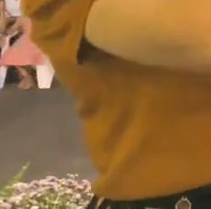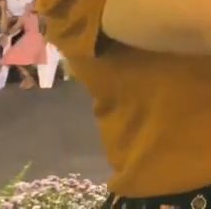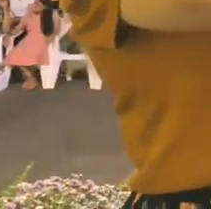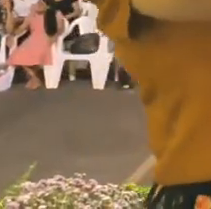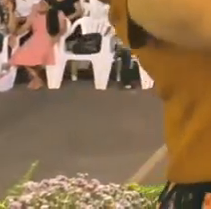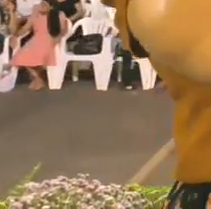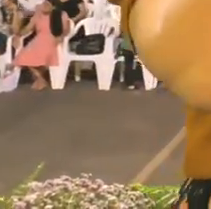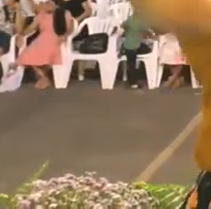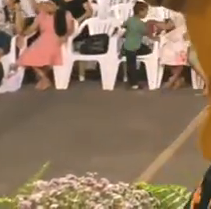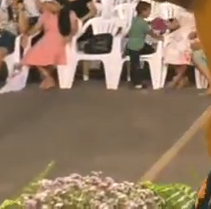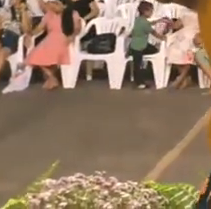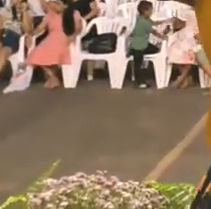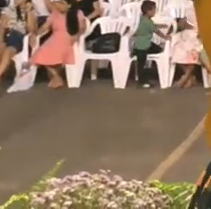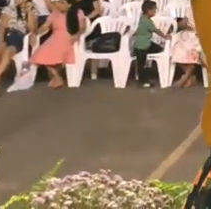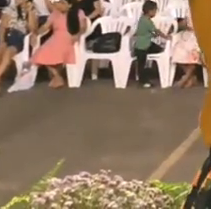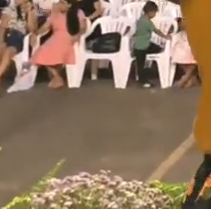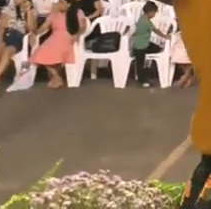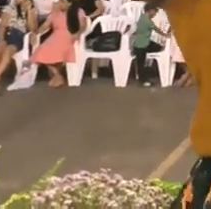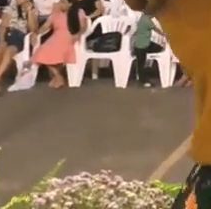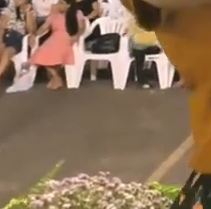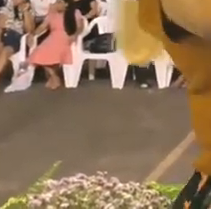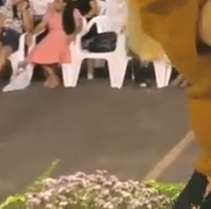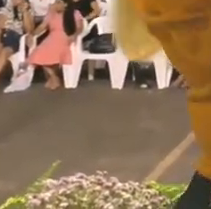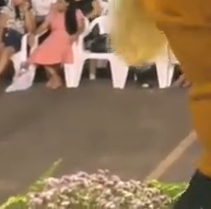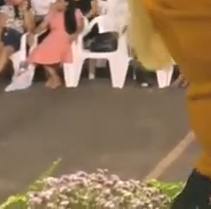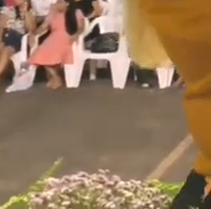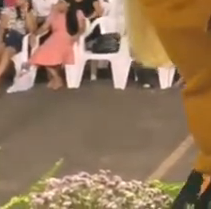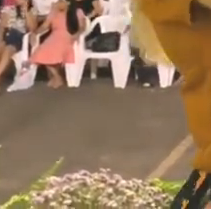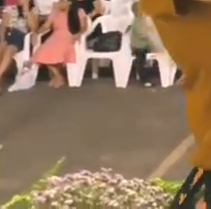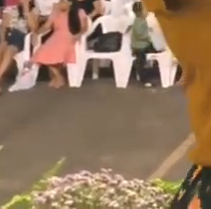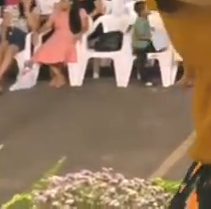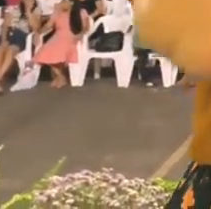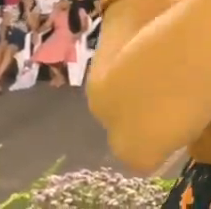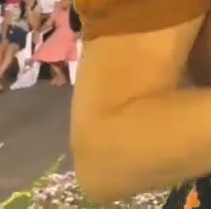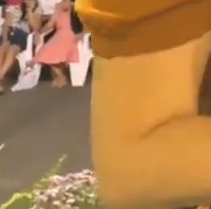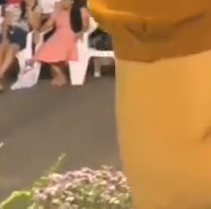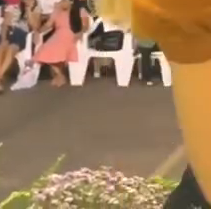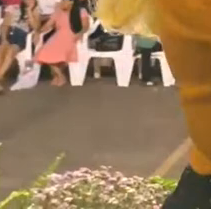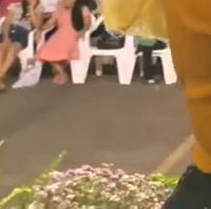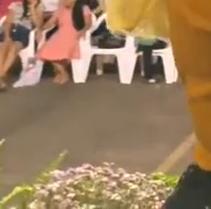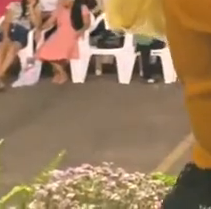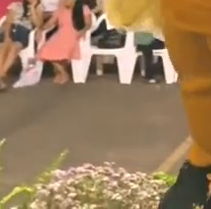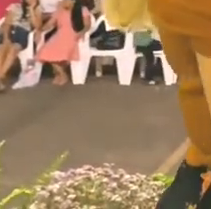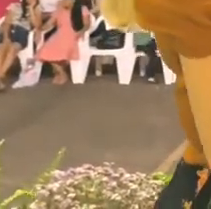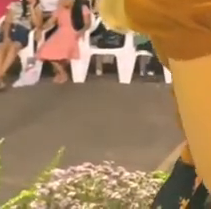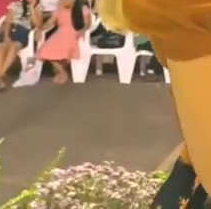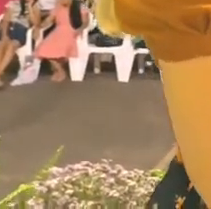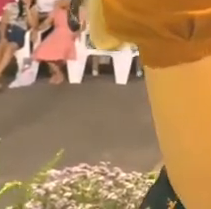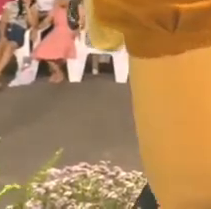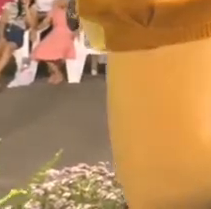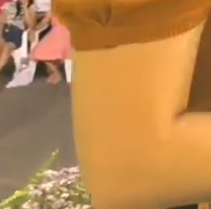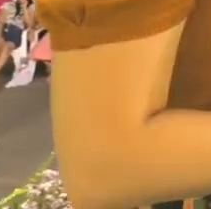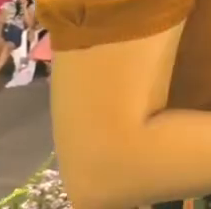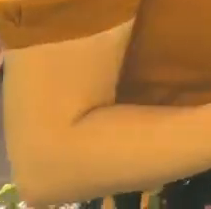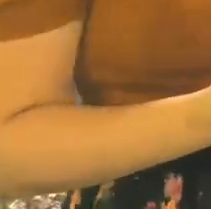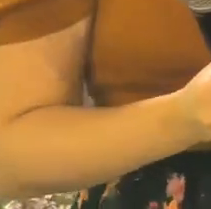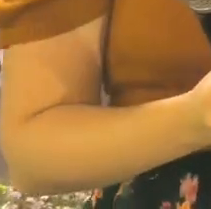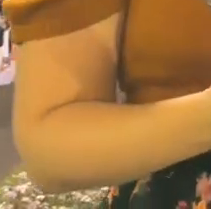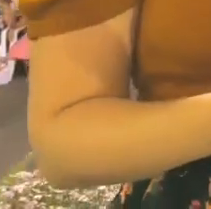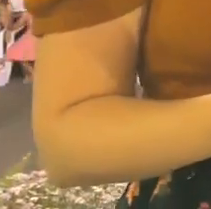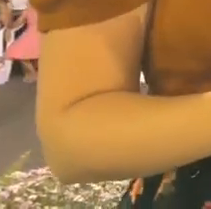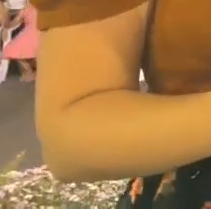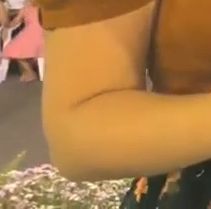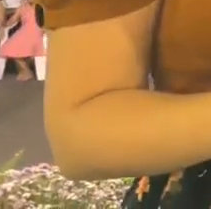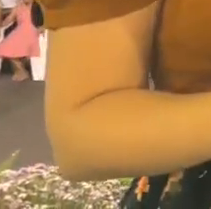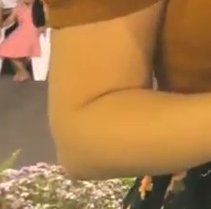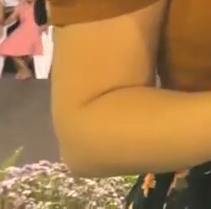meu amigo lá de Porto Velho que tá lá no no técnico de som daí é de Porto Velho lá da central junto com o pastor Nelson um abraço para você